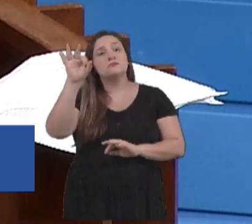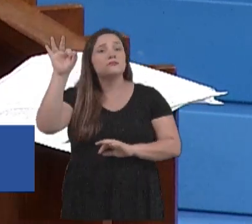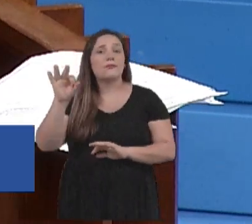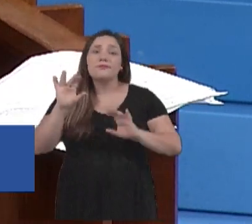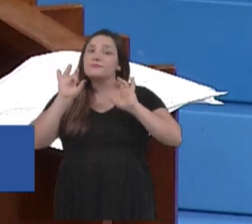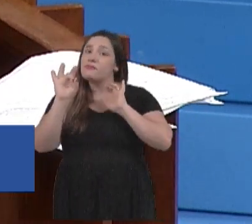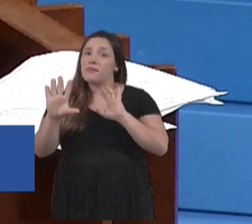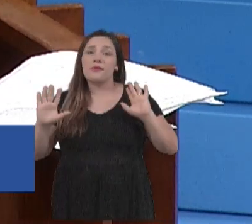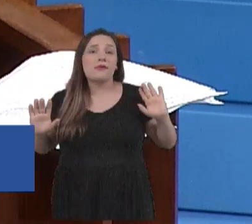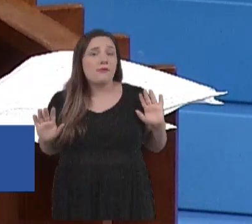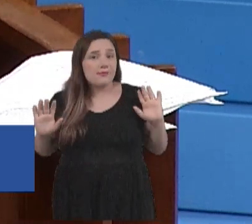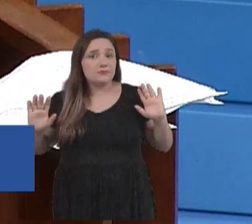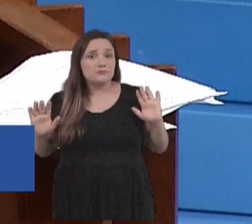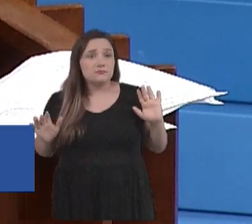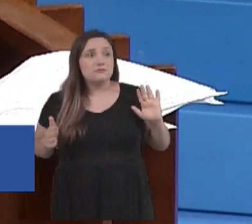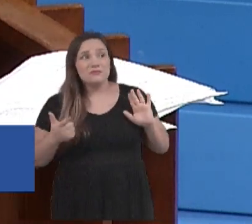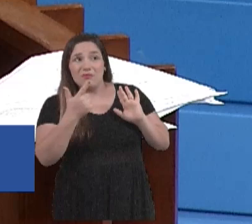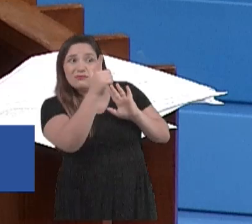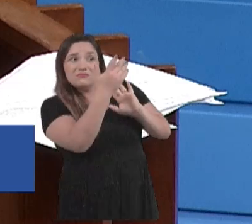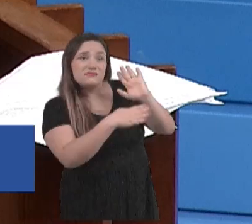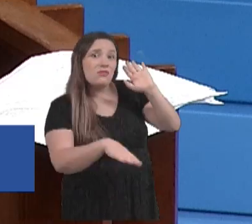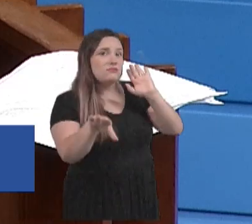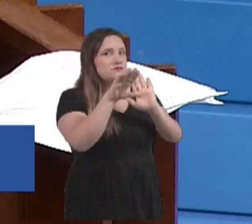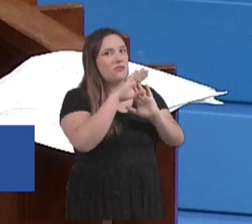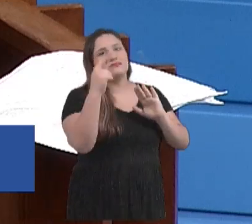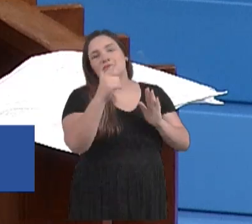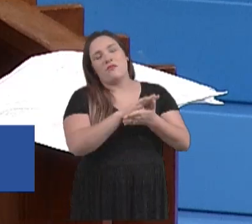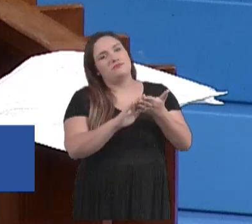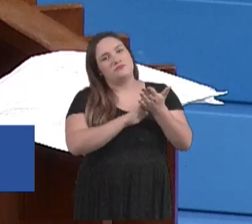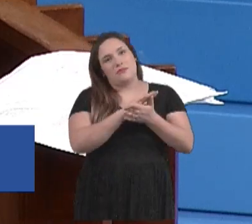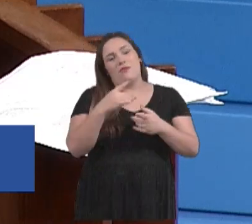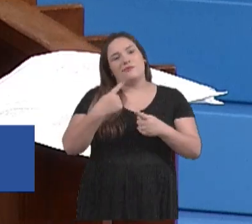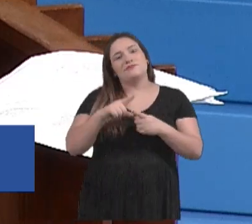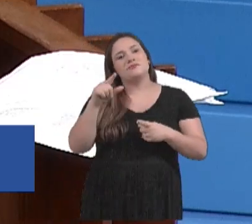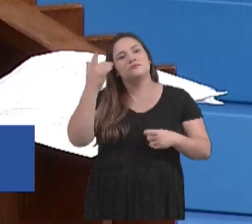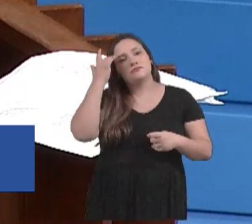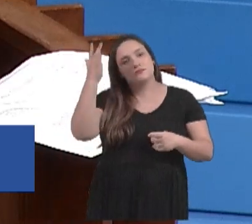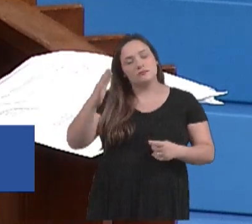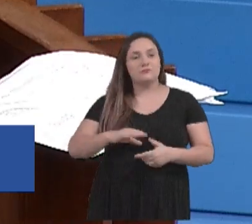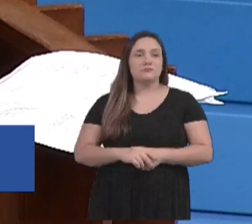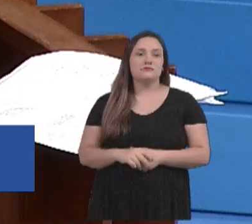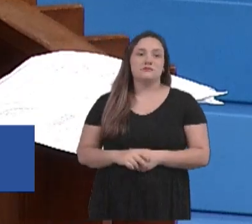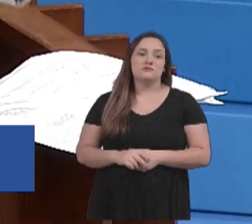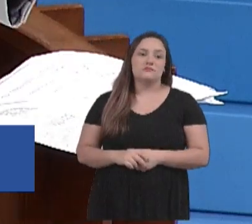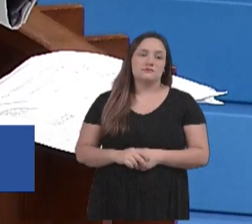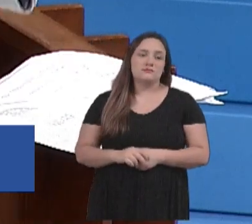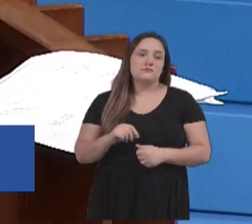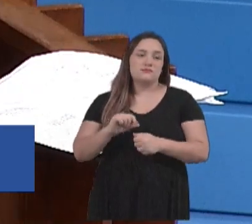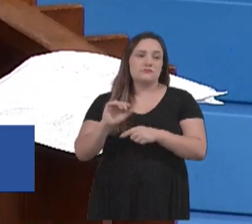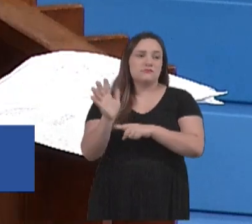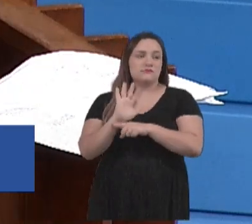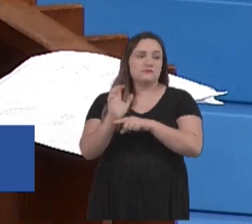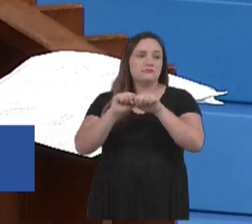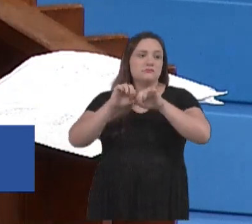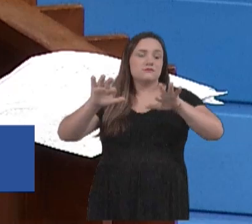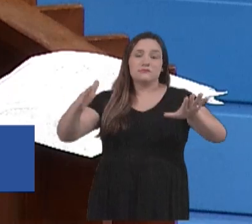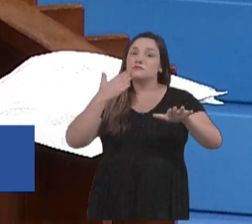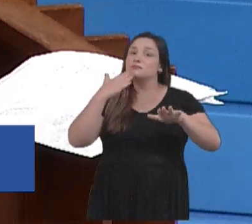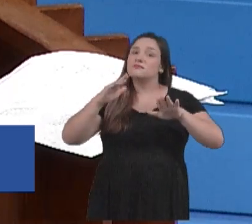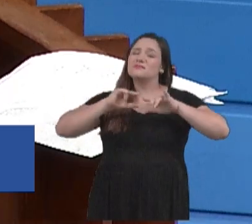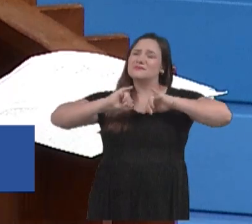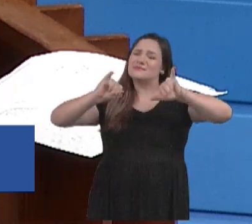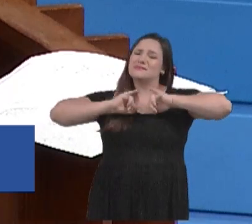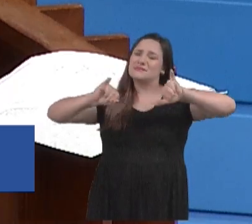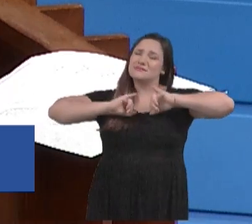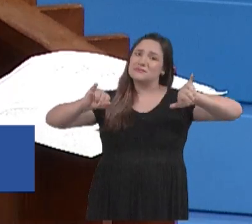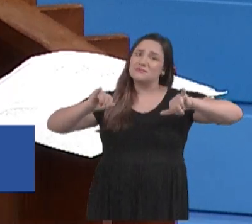5,06%. Fora isso, não tem nada, porque é muito fácil fazer um vídeo, viralizar, pedir para compartilhar e